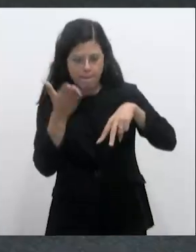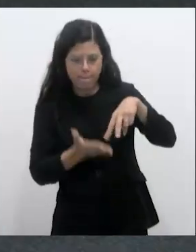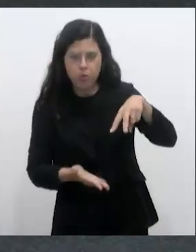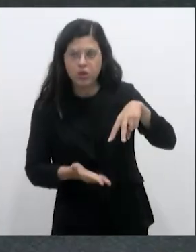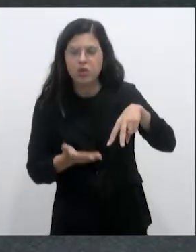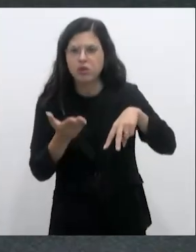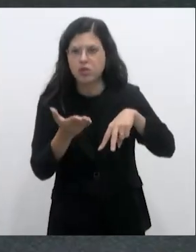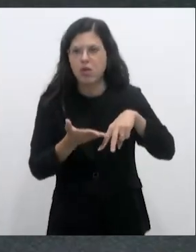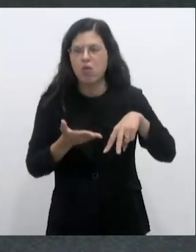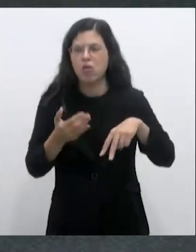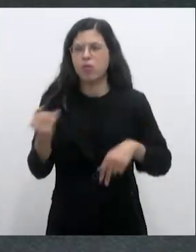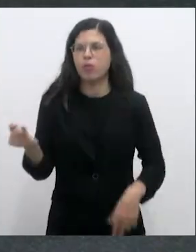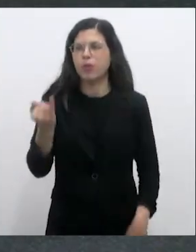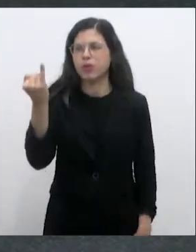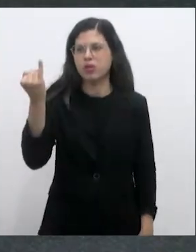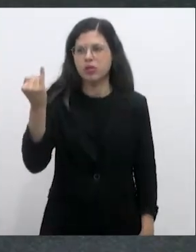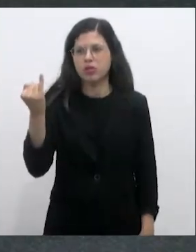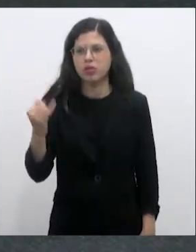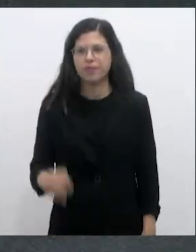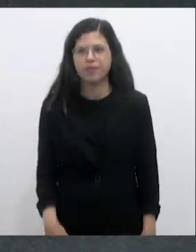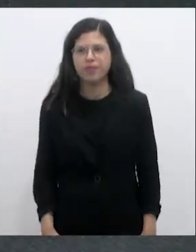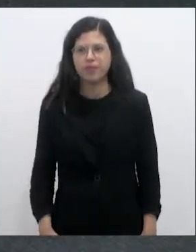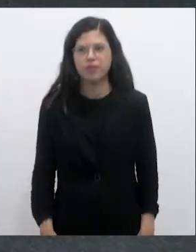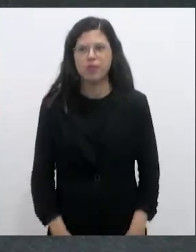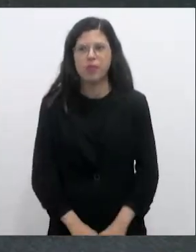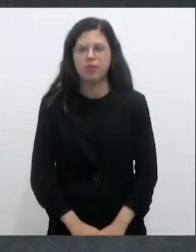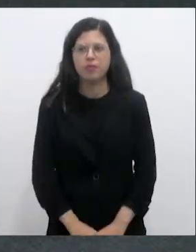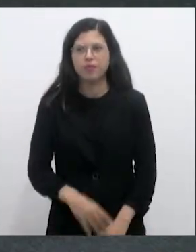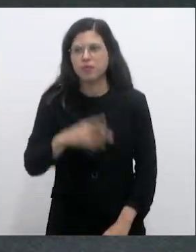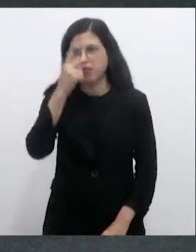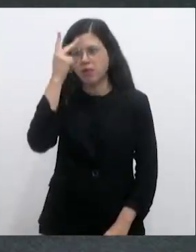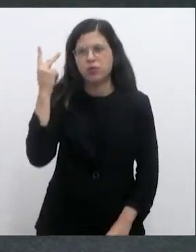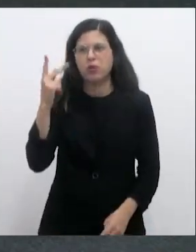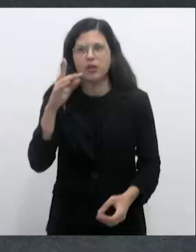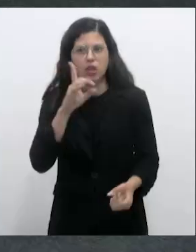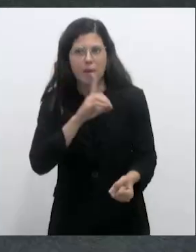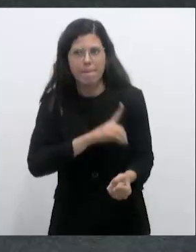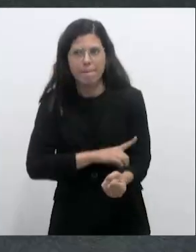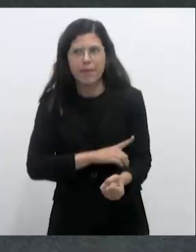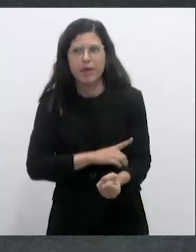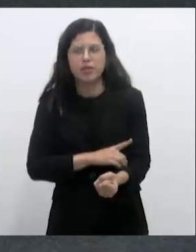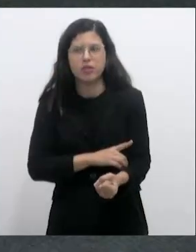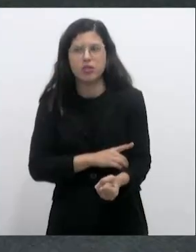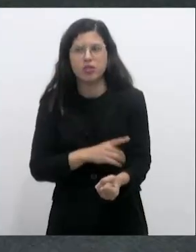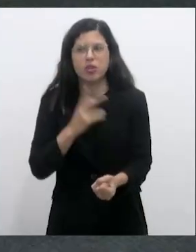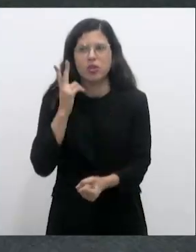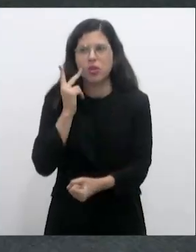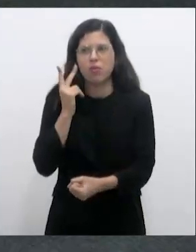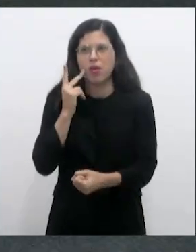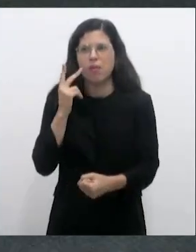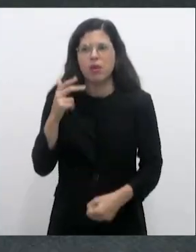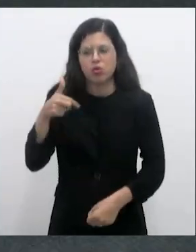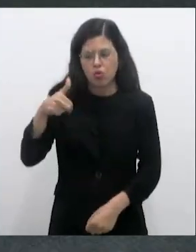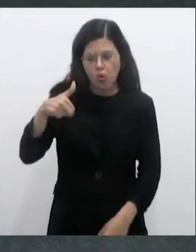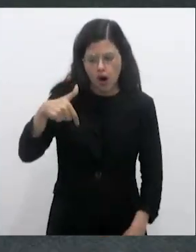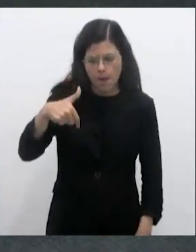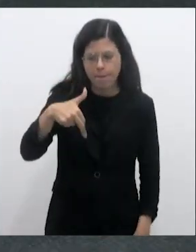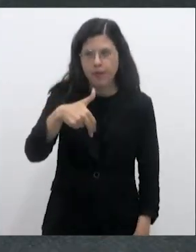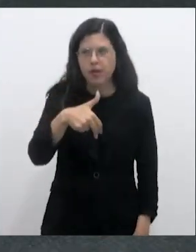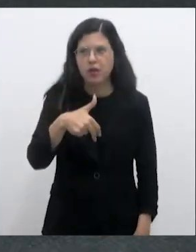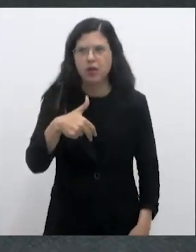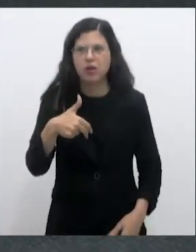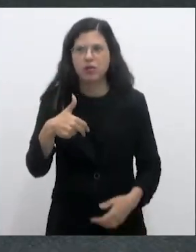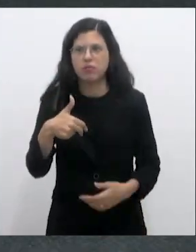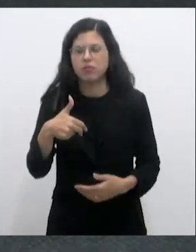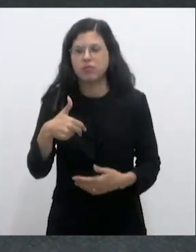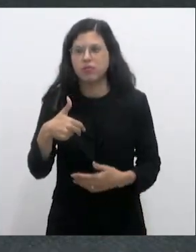de suma importância. A pessoa que é diabética, geralmente, o caminhar dela, se ela não se cuidar,